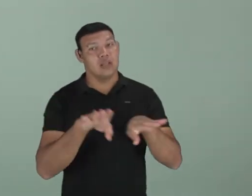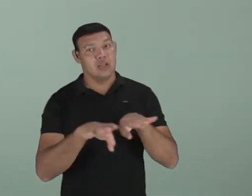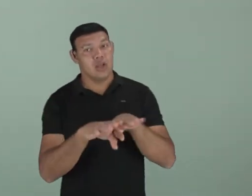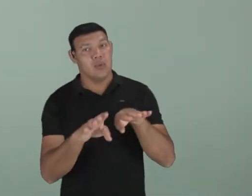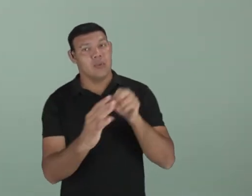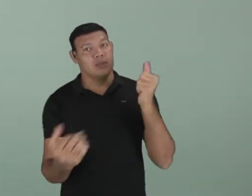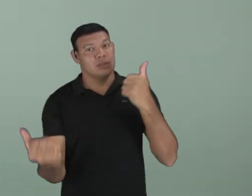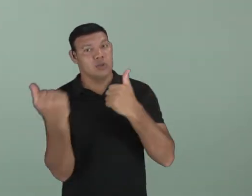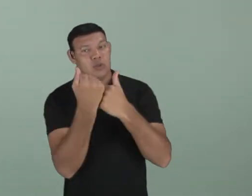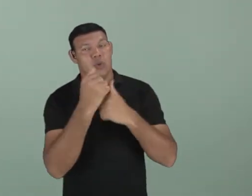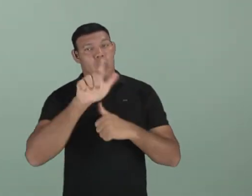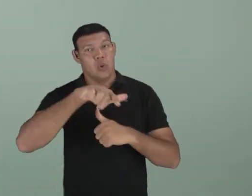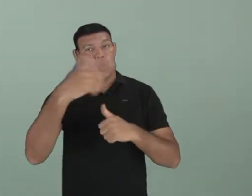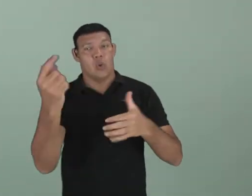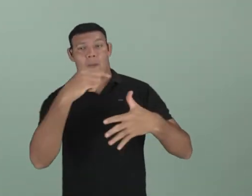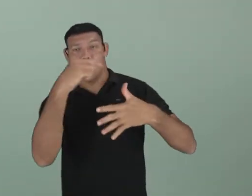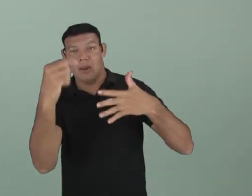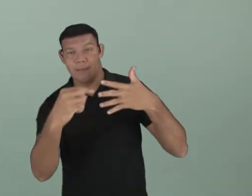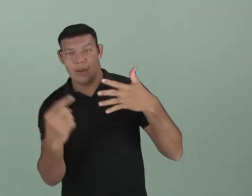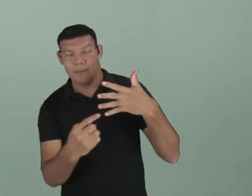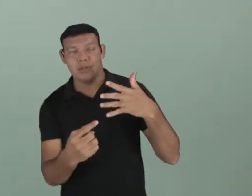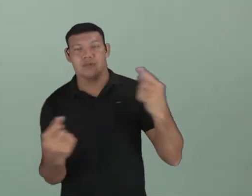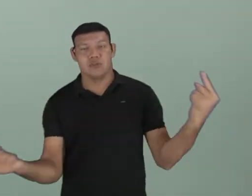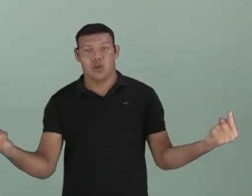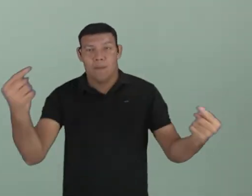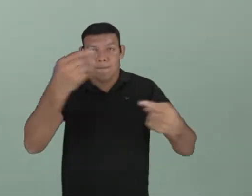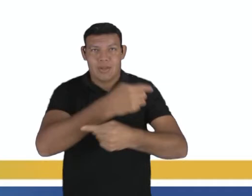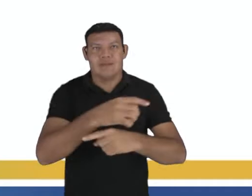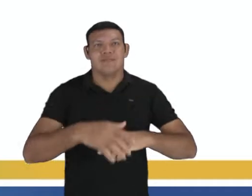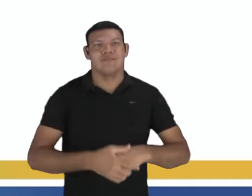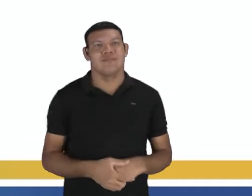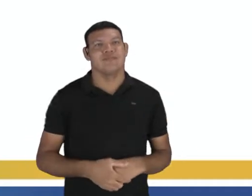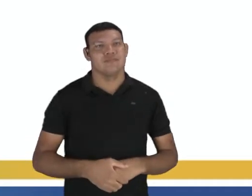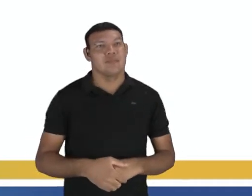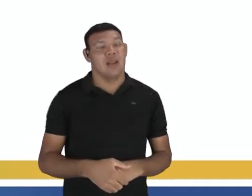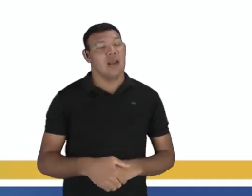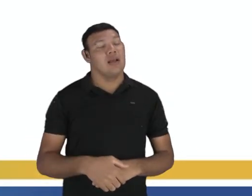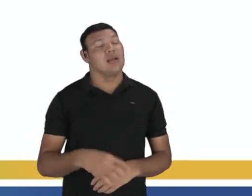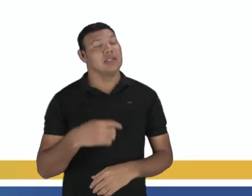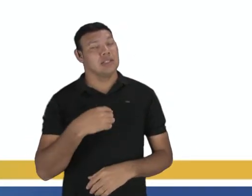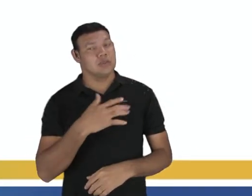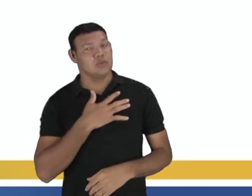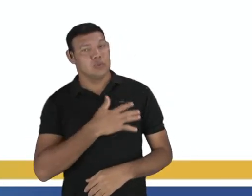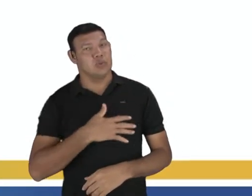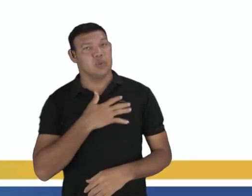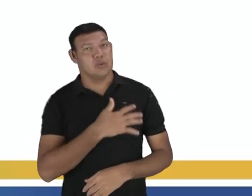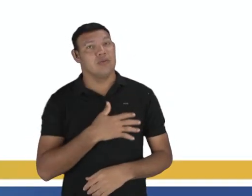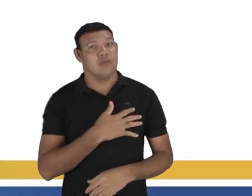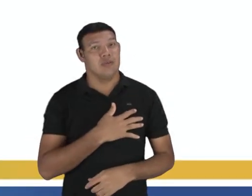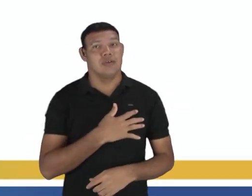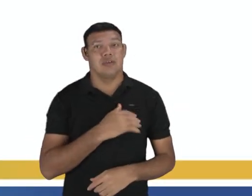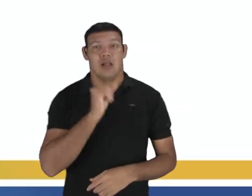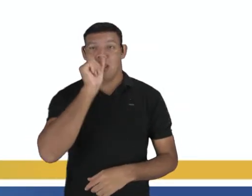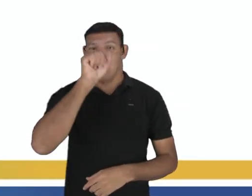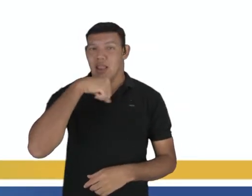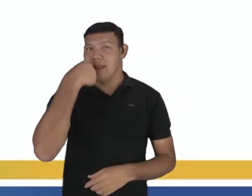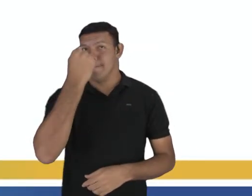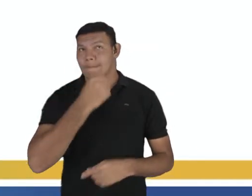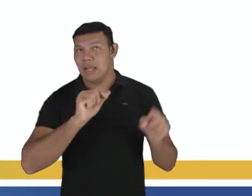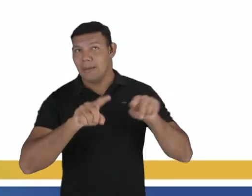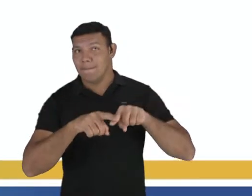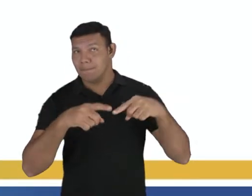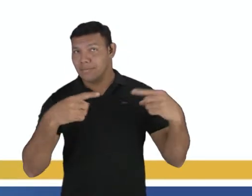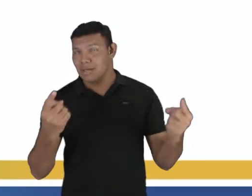outro operador de oposição também. Eu gosto de sorvete, contudo estou gripado.